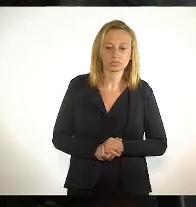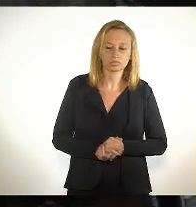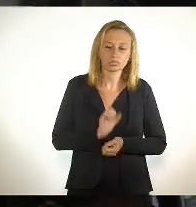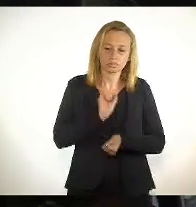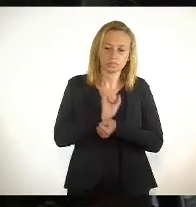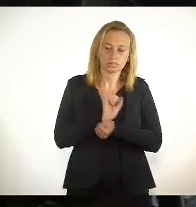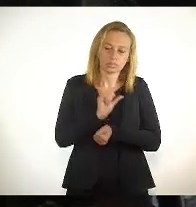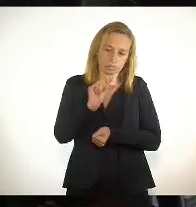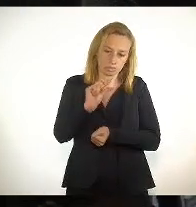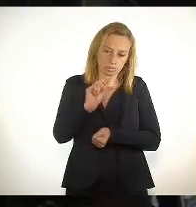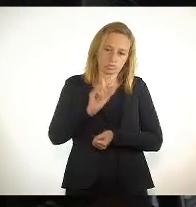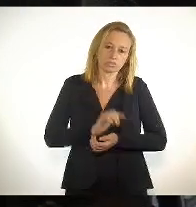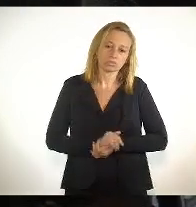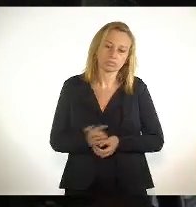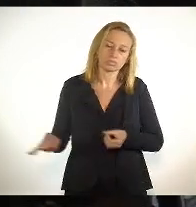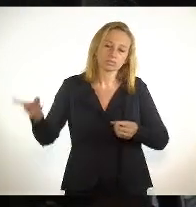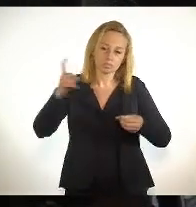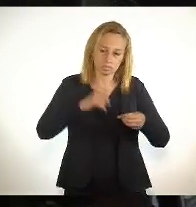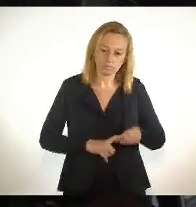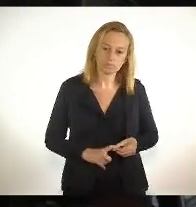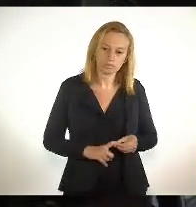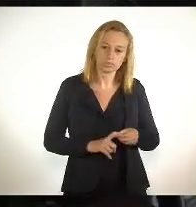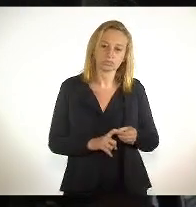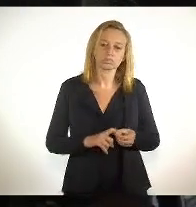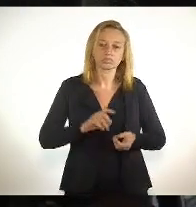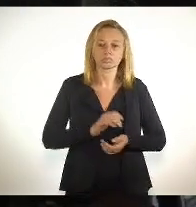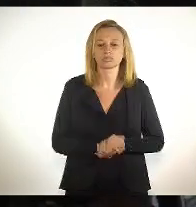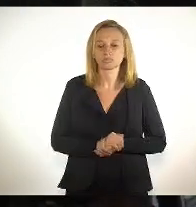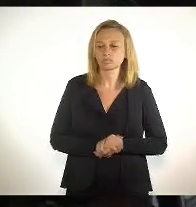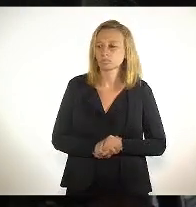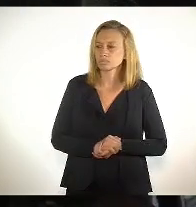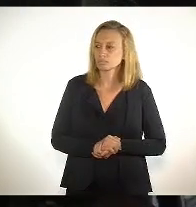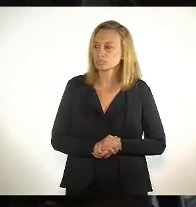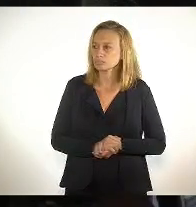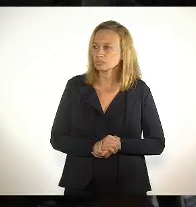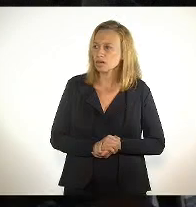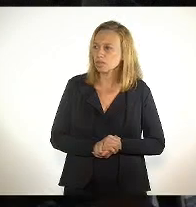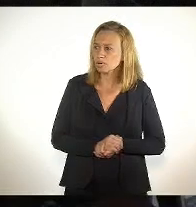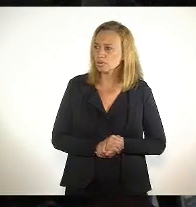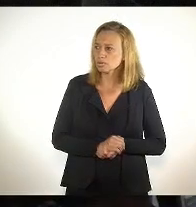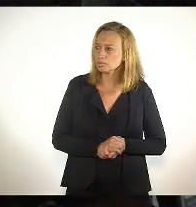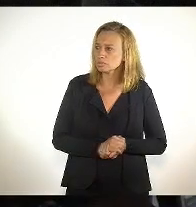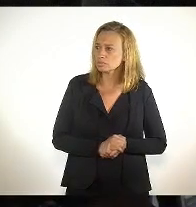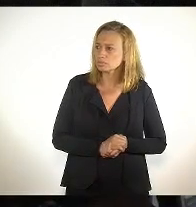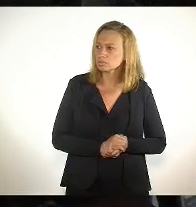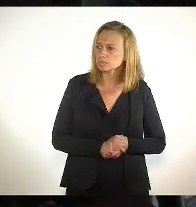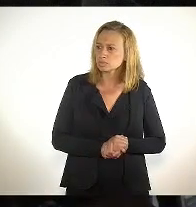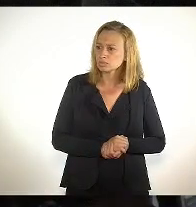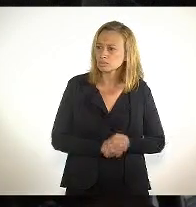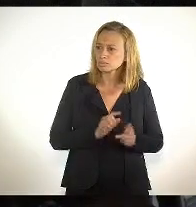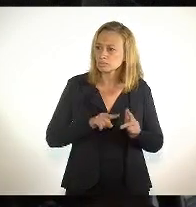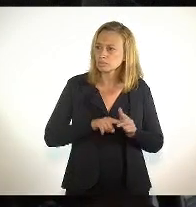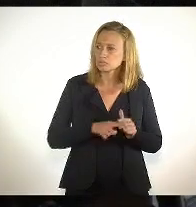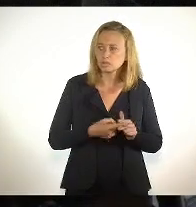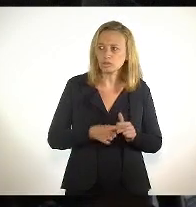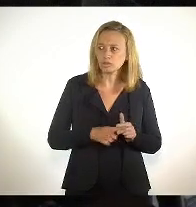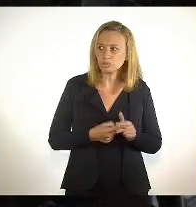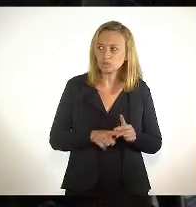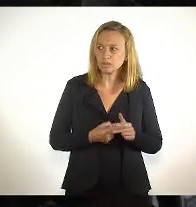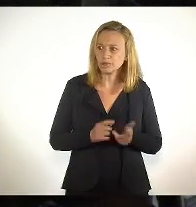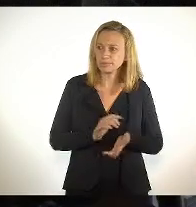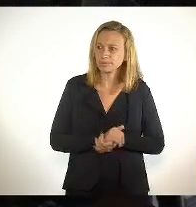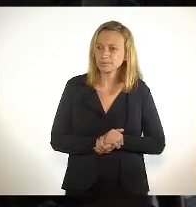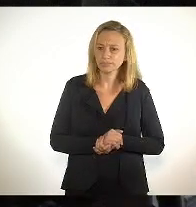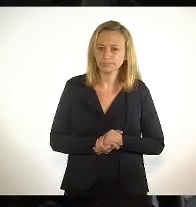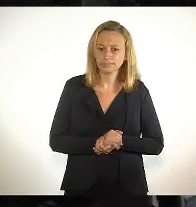pouco até retornar aí a estabilidade. O servidor está aqui tentando ajustar essa questão.